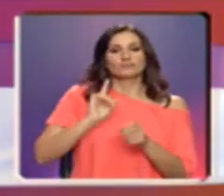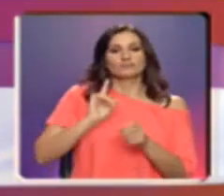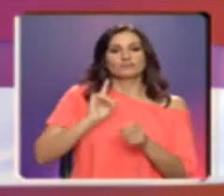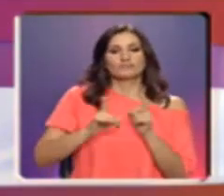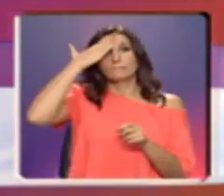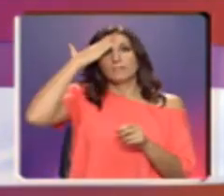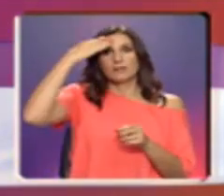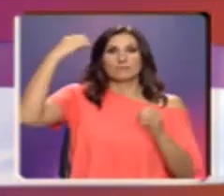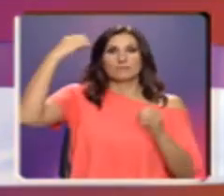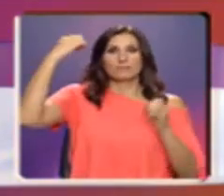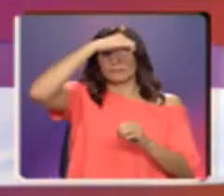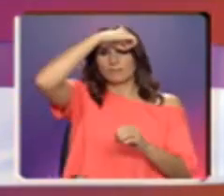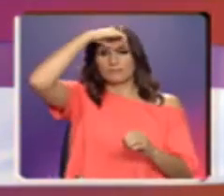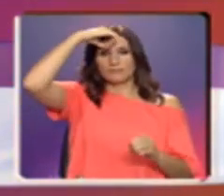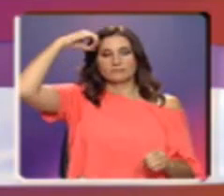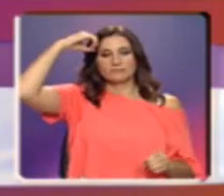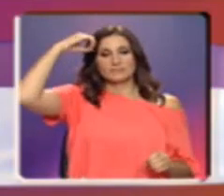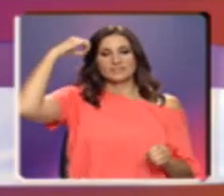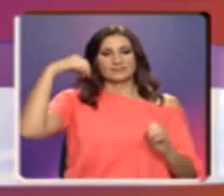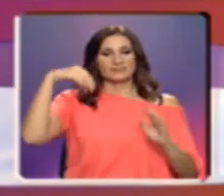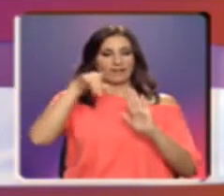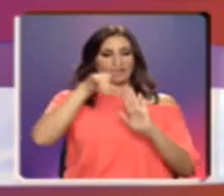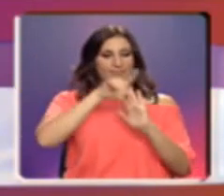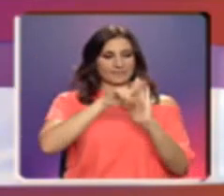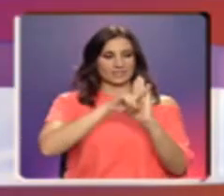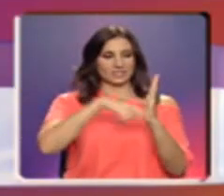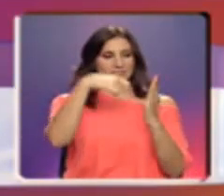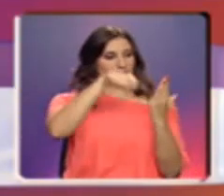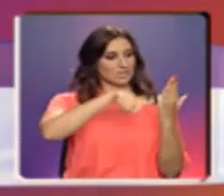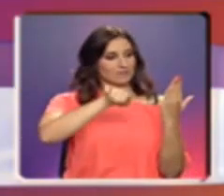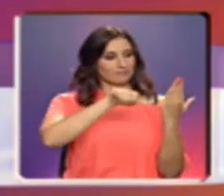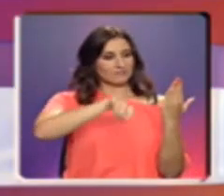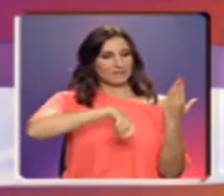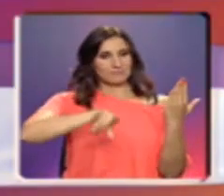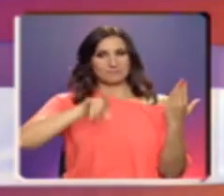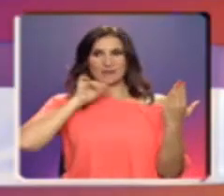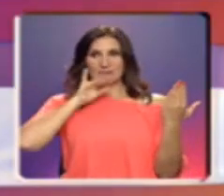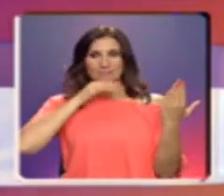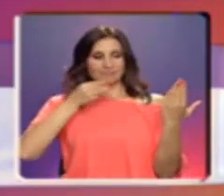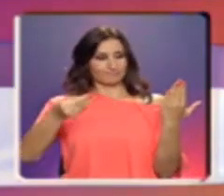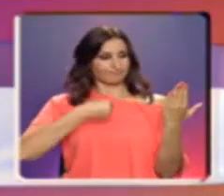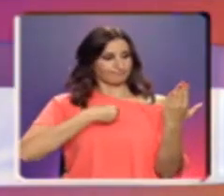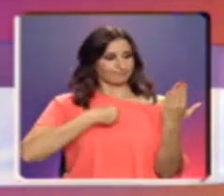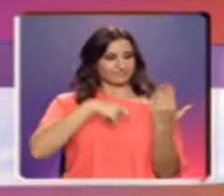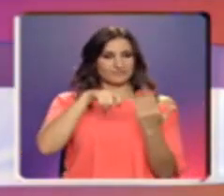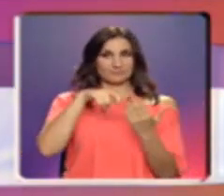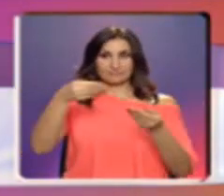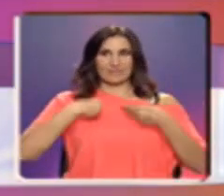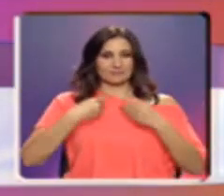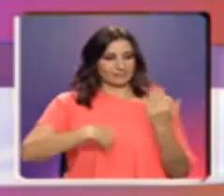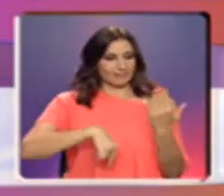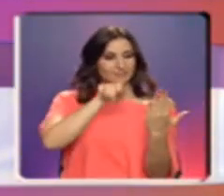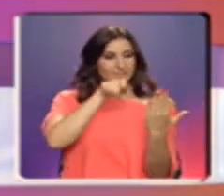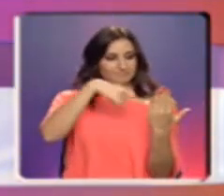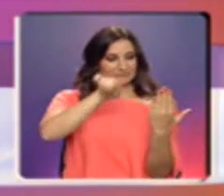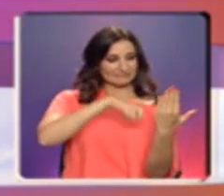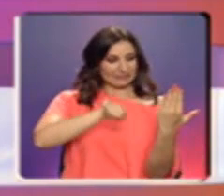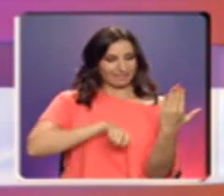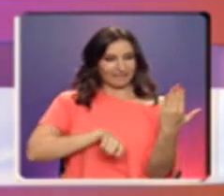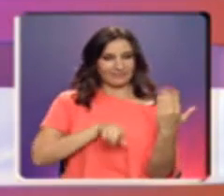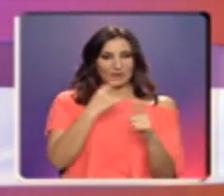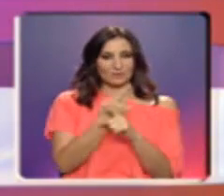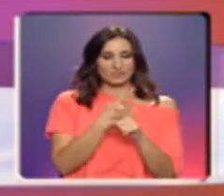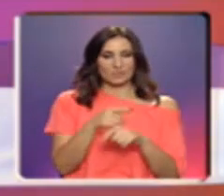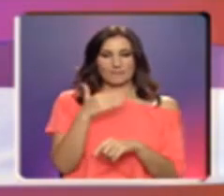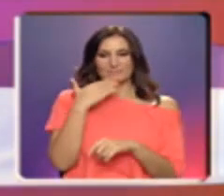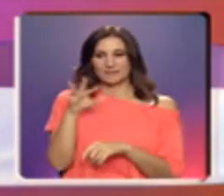existiam? Pais... Não, nenhuma. Tinha uma listinha, um checklist dos meus pais. E lá fui eu. Não foi fácil e então preferi pegar na